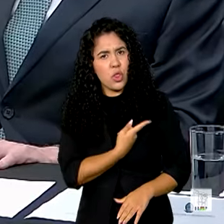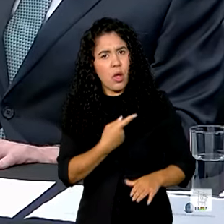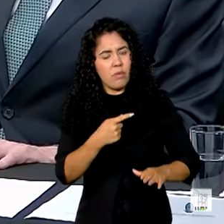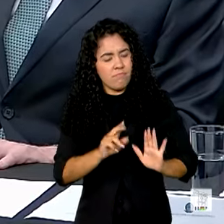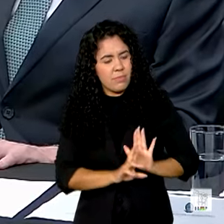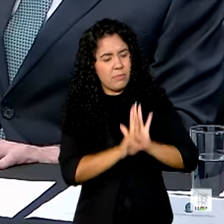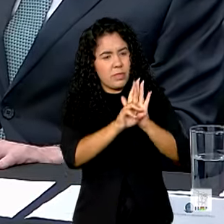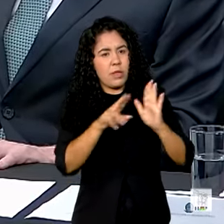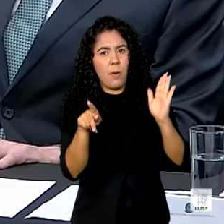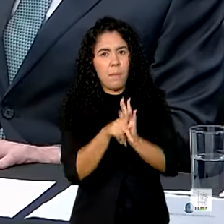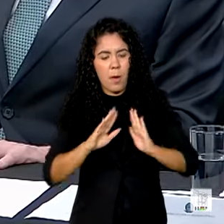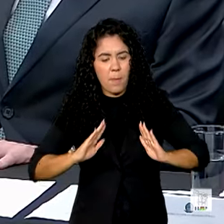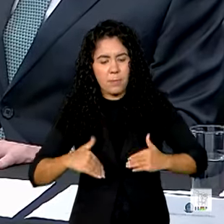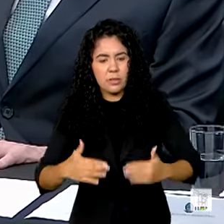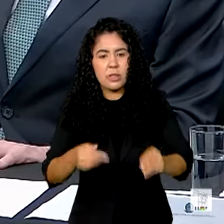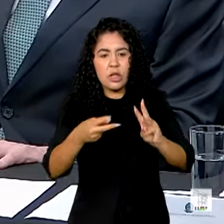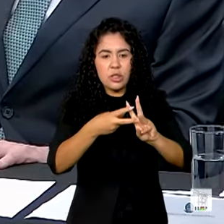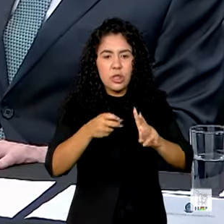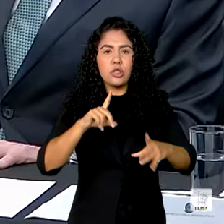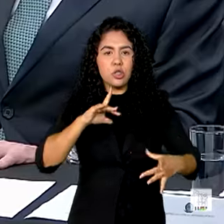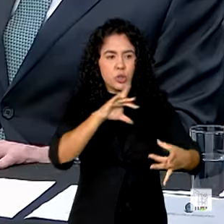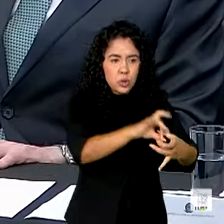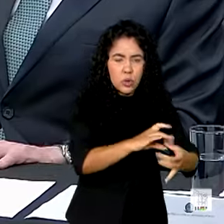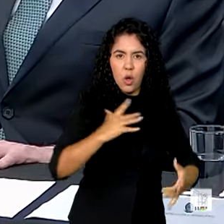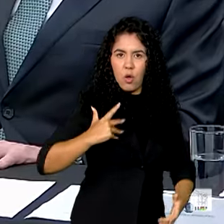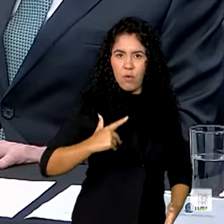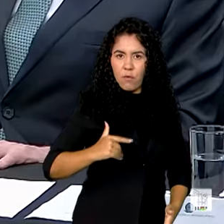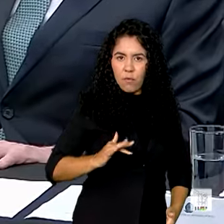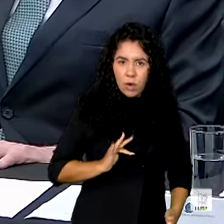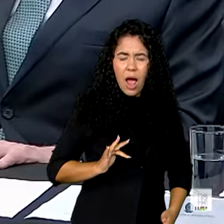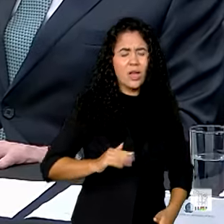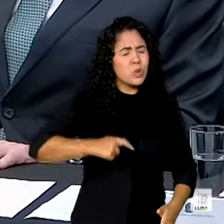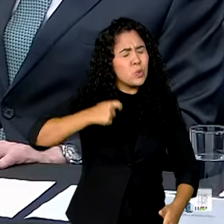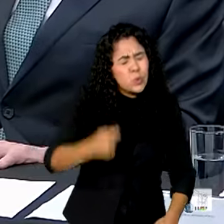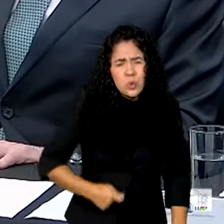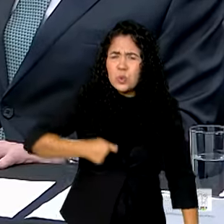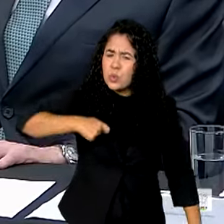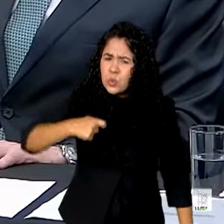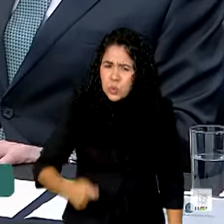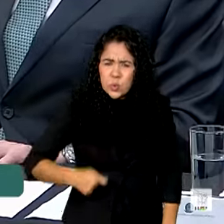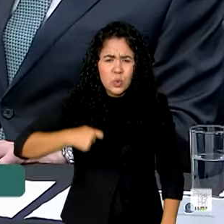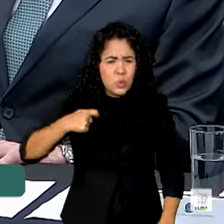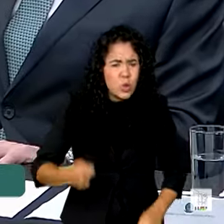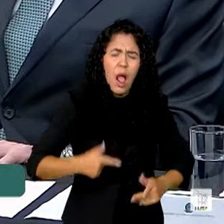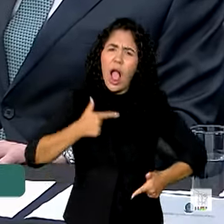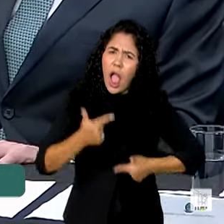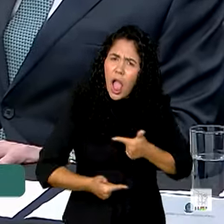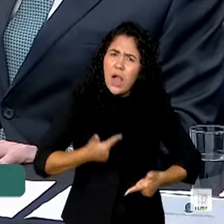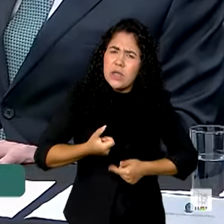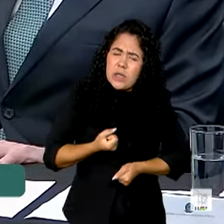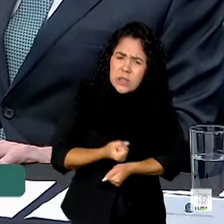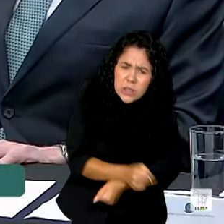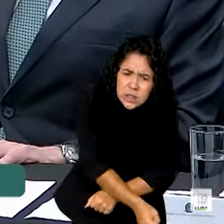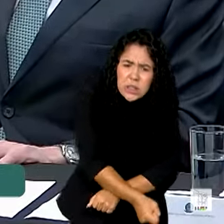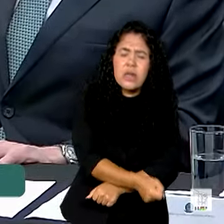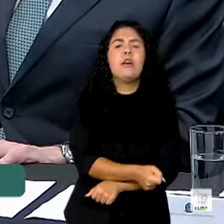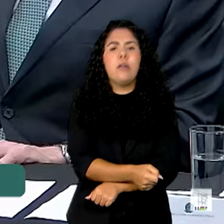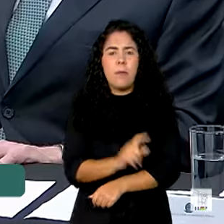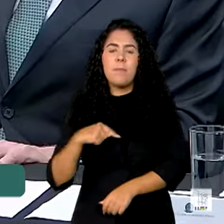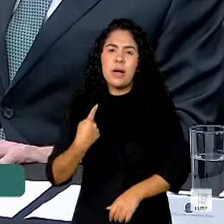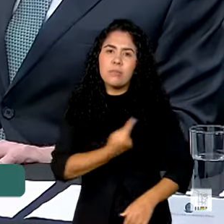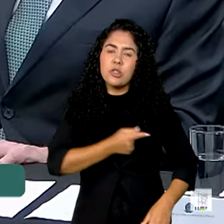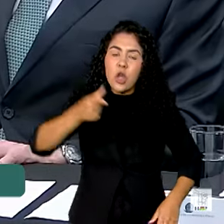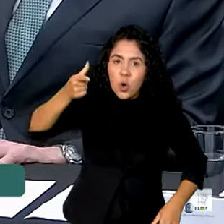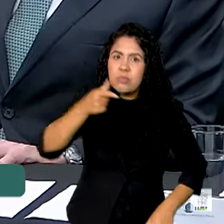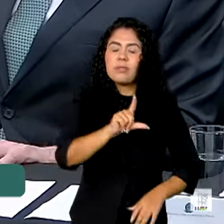com a trabalhamos todos os dias todos os dias incansavelmente para que a gente possa fazer